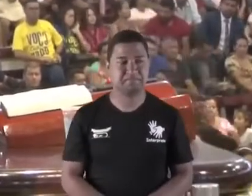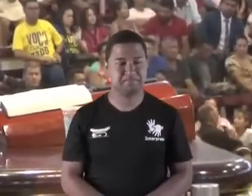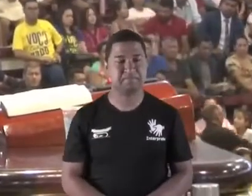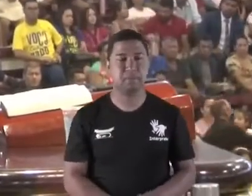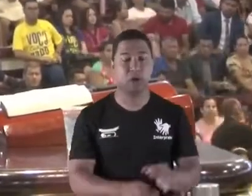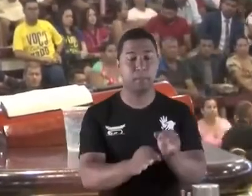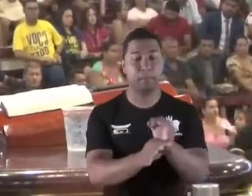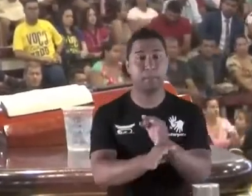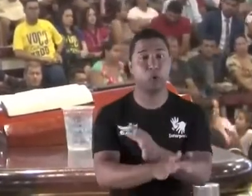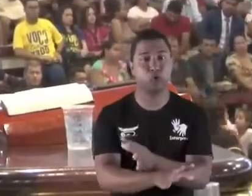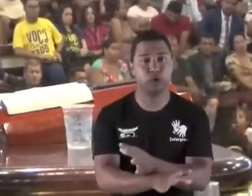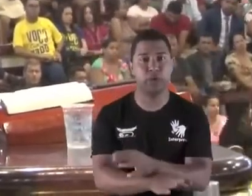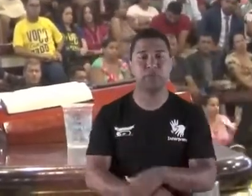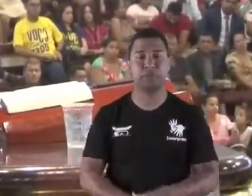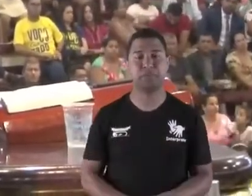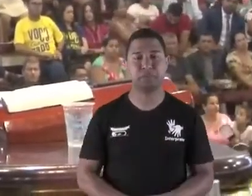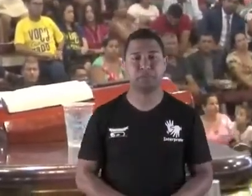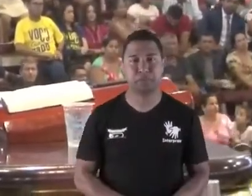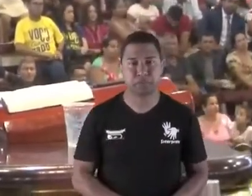Prontidão,